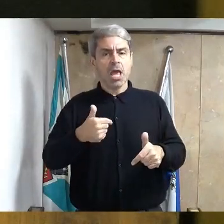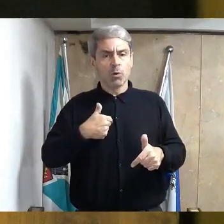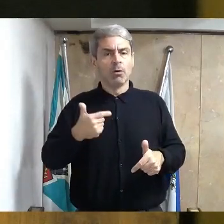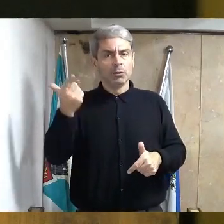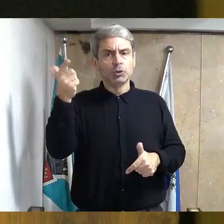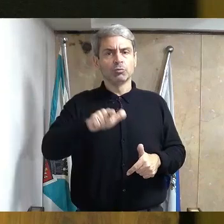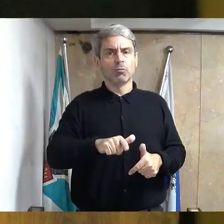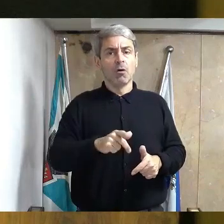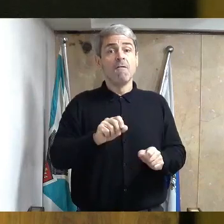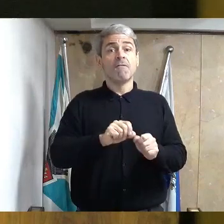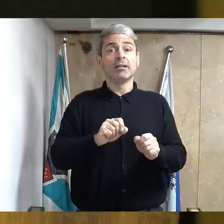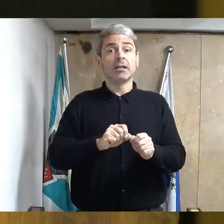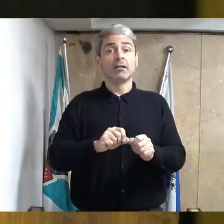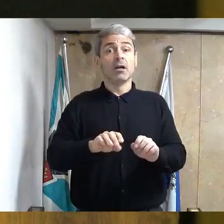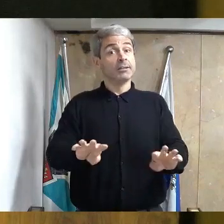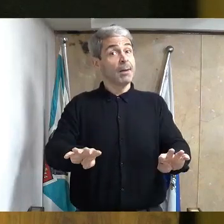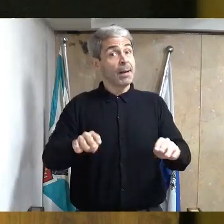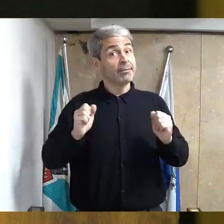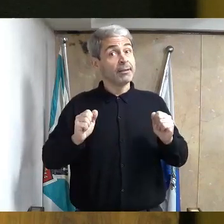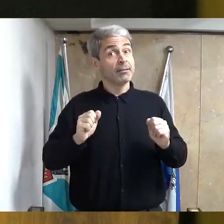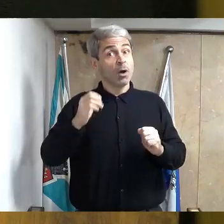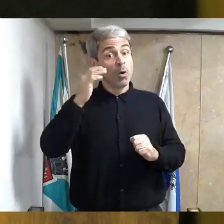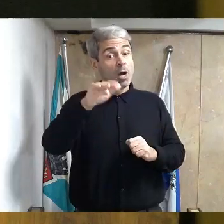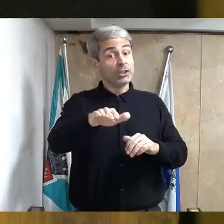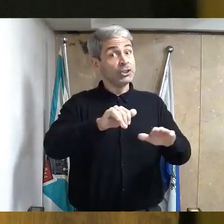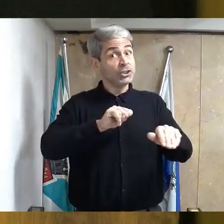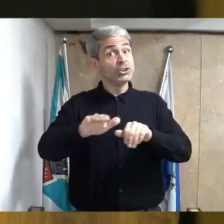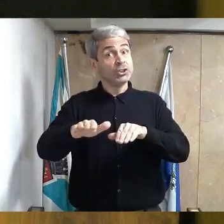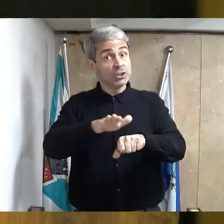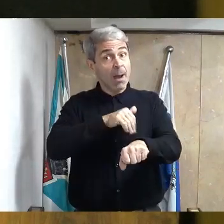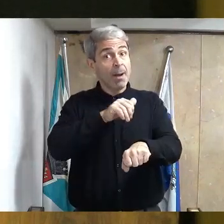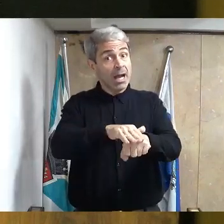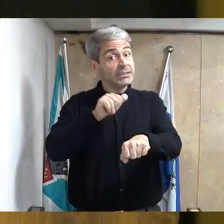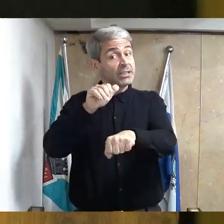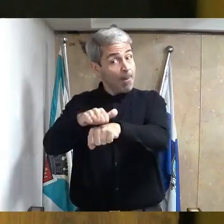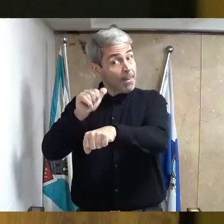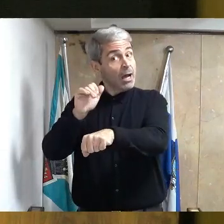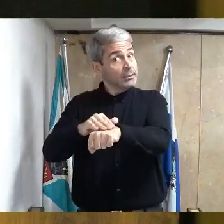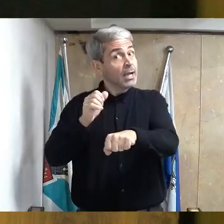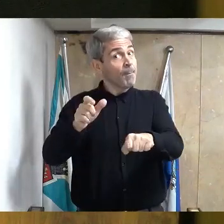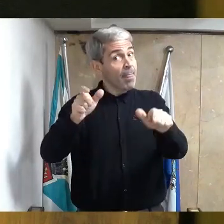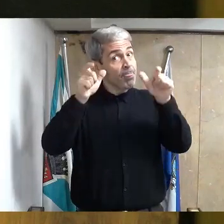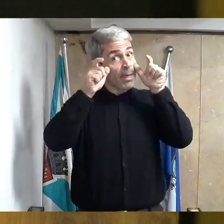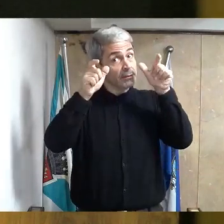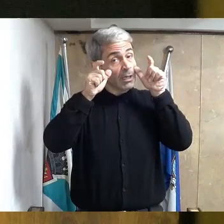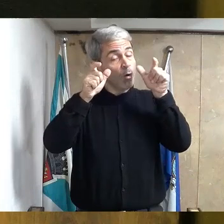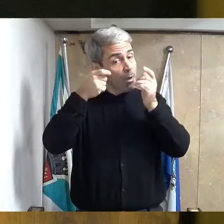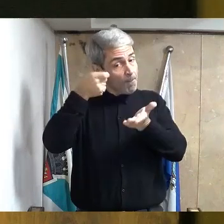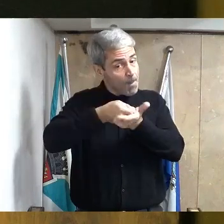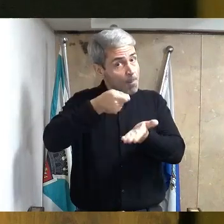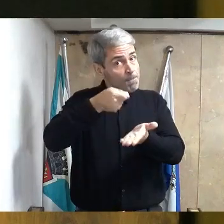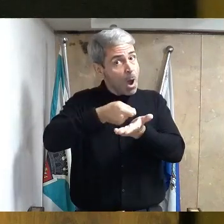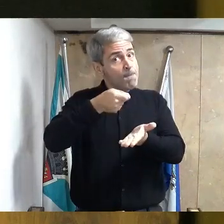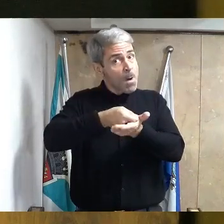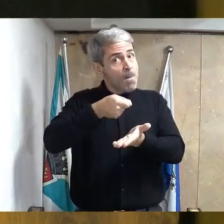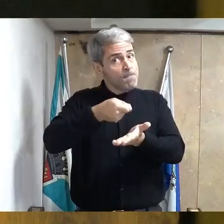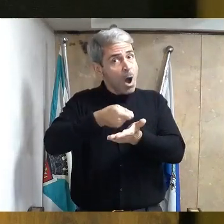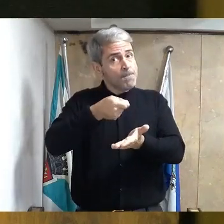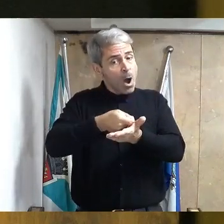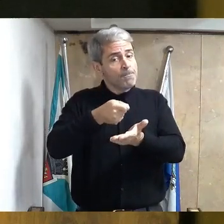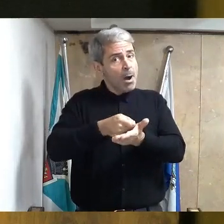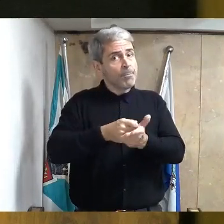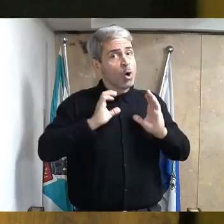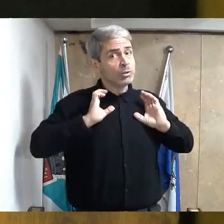vez, chamar a atenção que nós vamos estar aqui cobrando. O cidadão tem que cumprir a